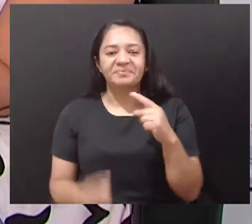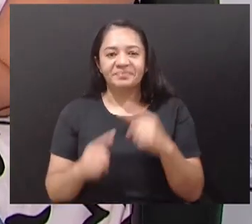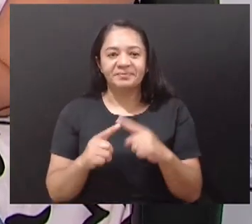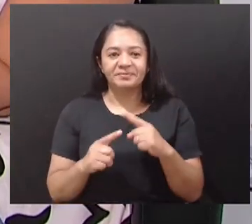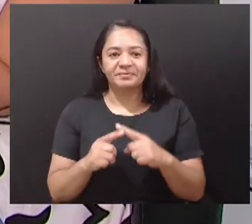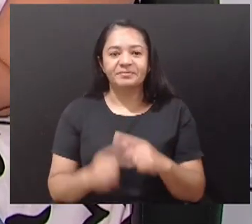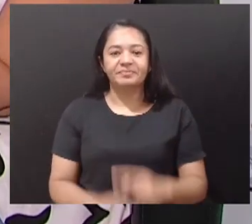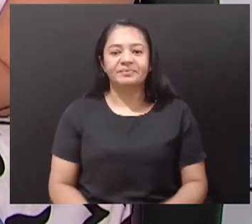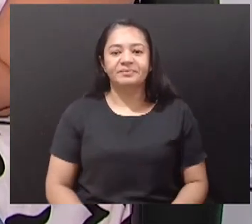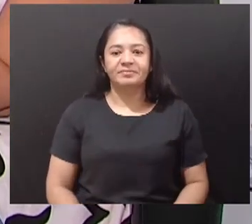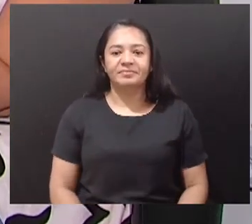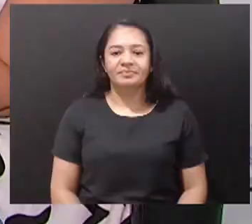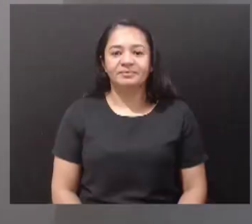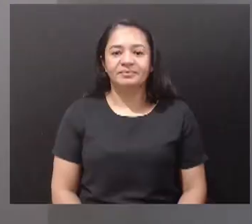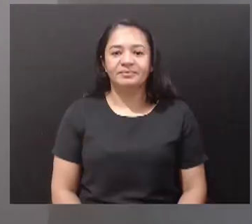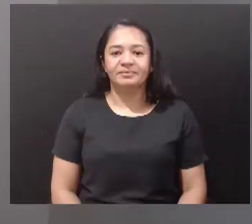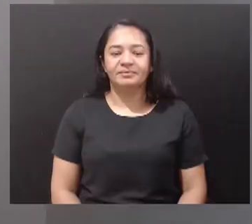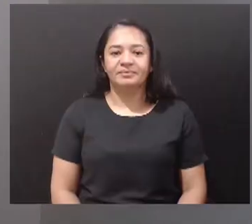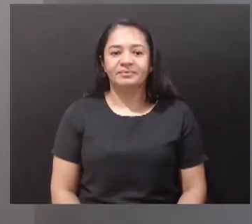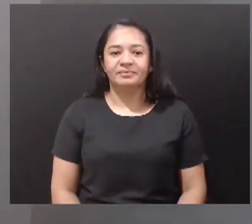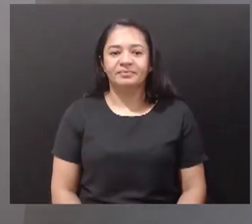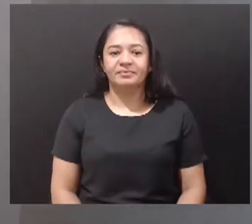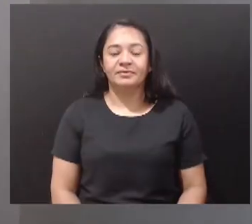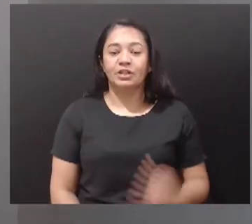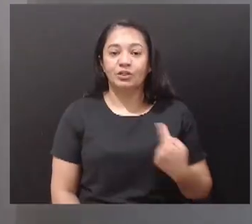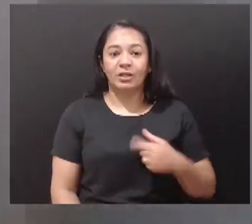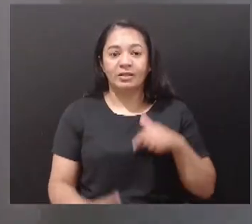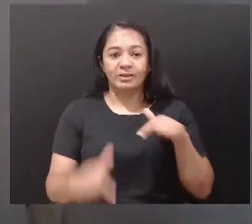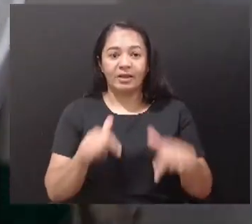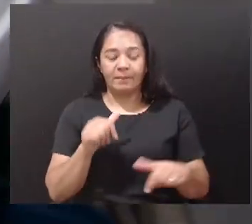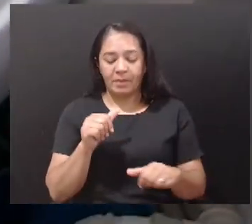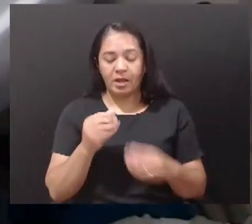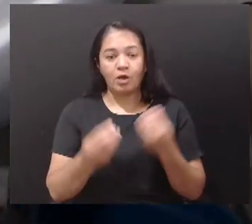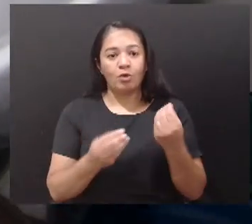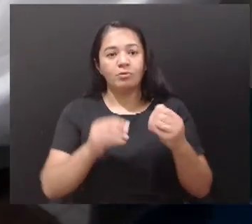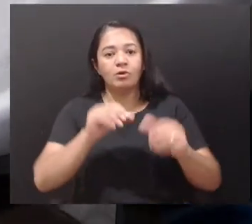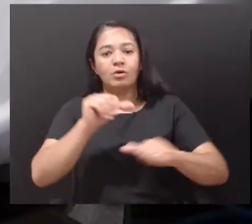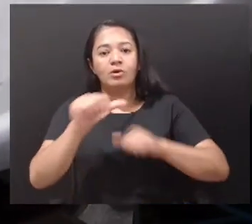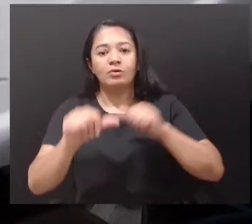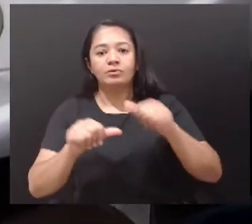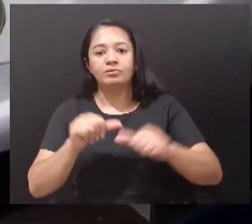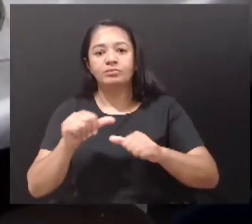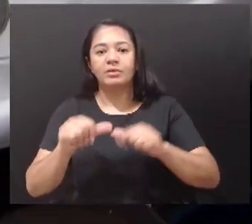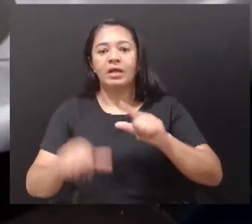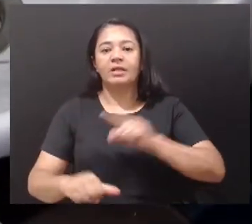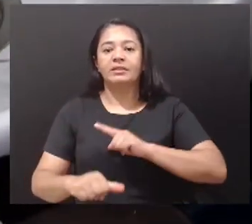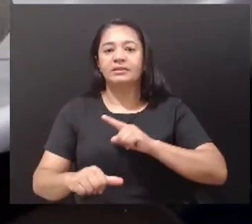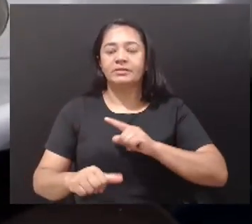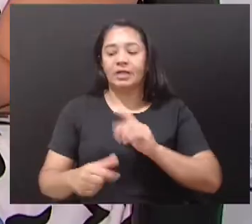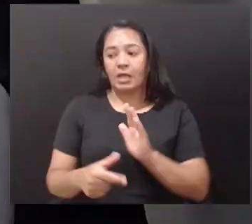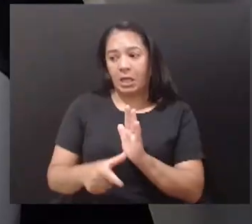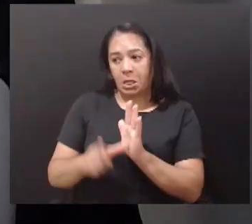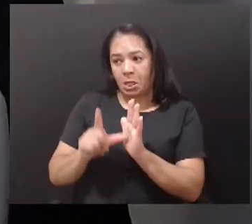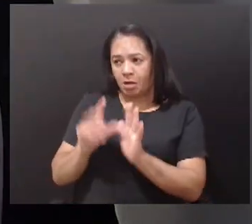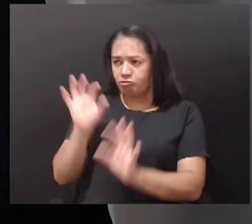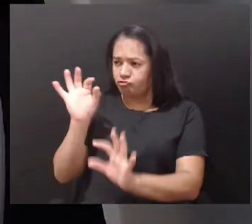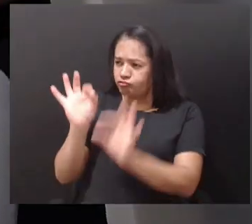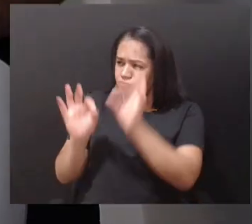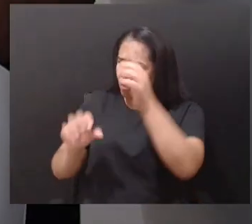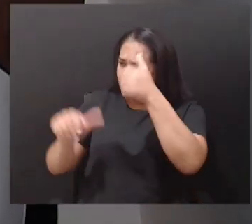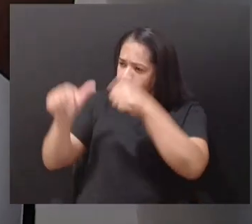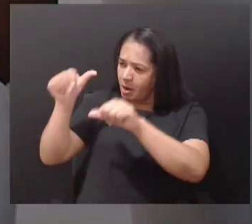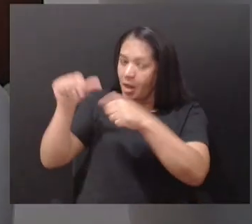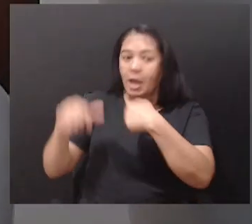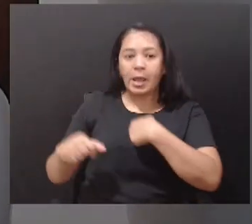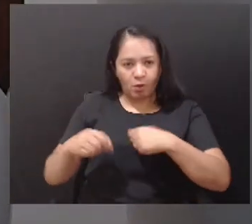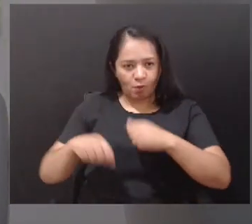quando a gente trabalha com transformações, existe uma pré-avaliação que eu tenho que fazer, porque eu vou